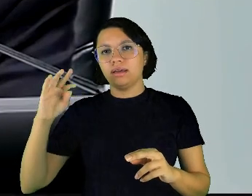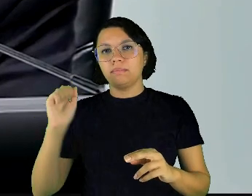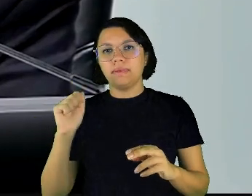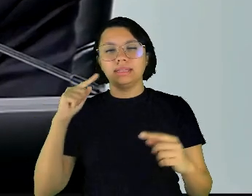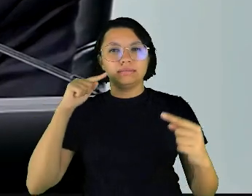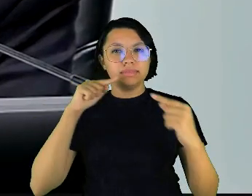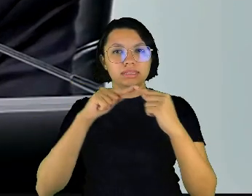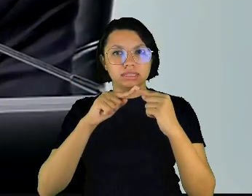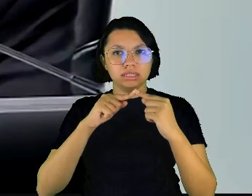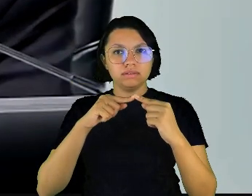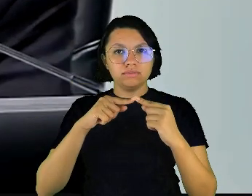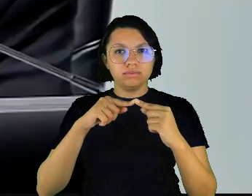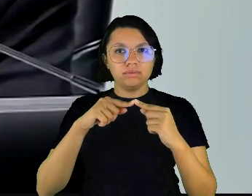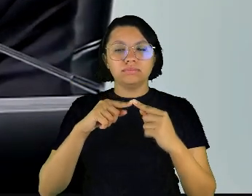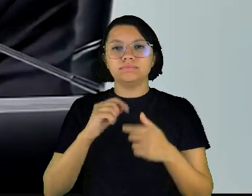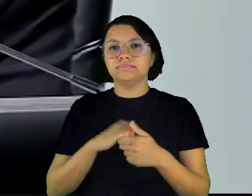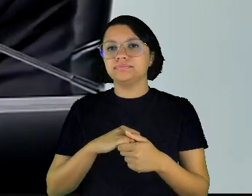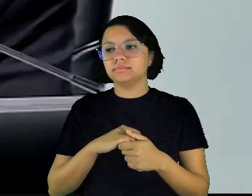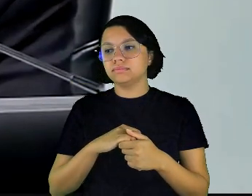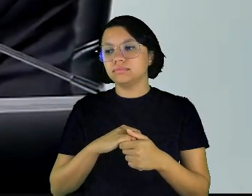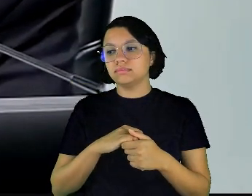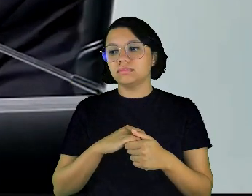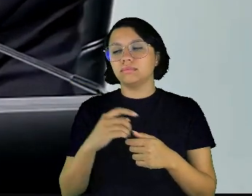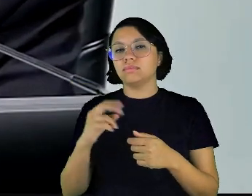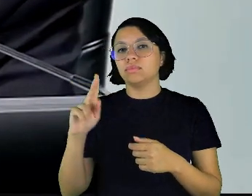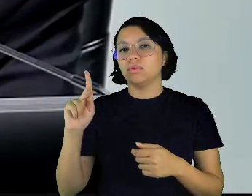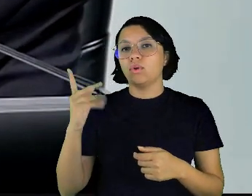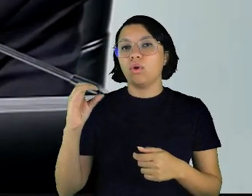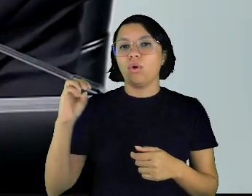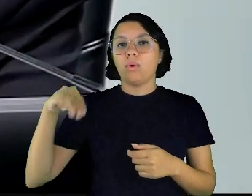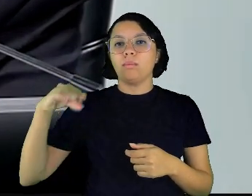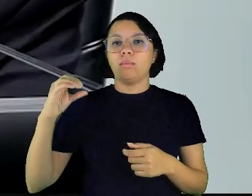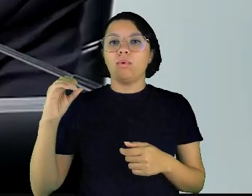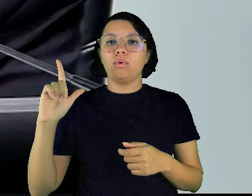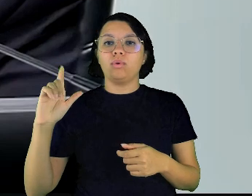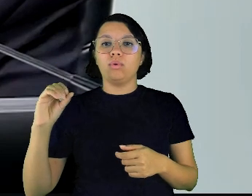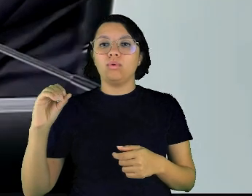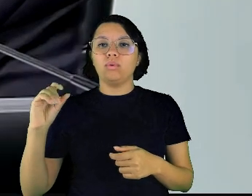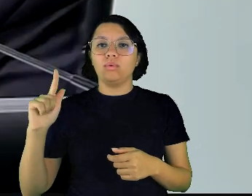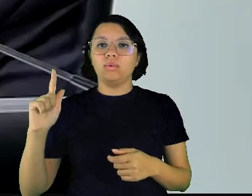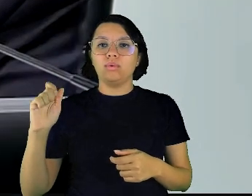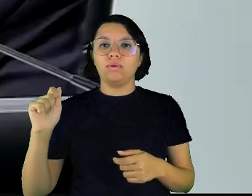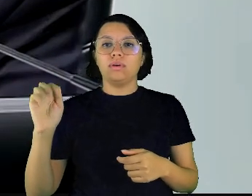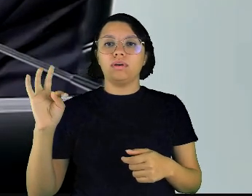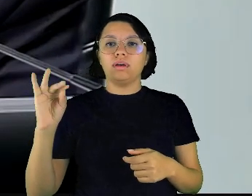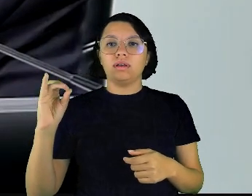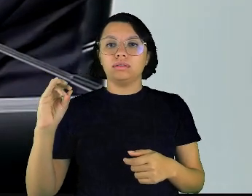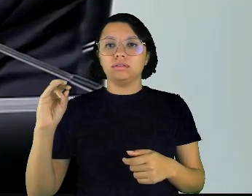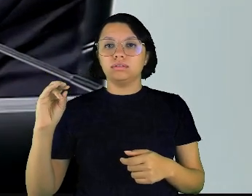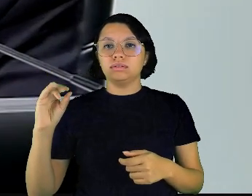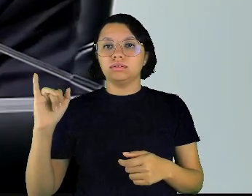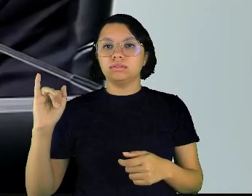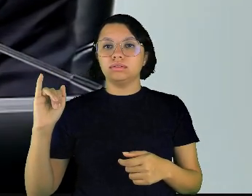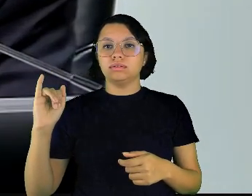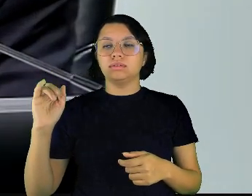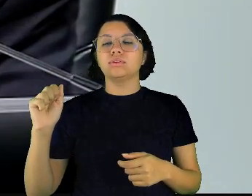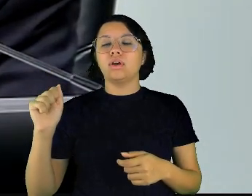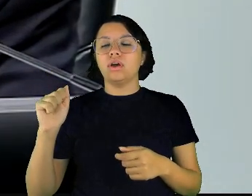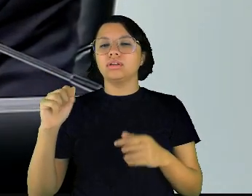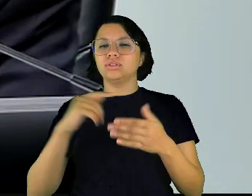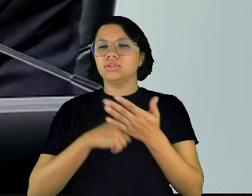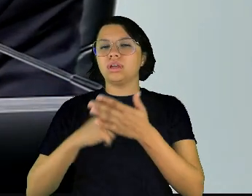acordo especificou homologatória de acordo. Então, tem essa dúvida. No recurso de